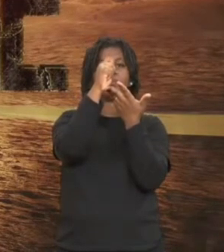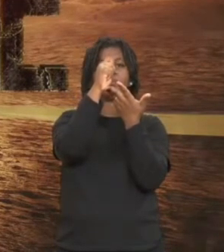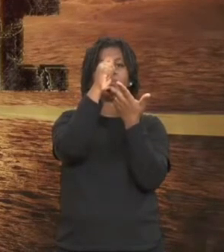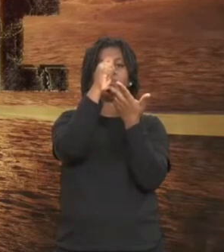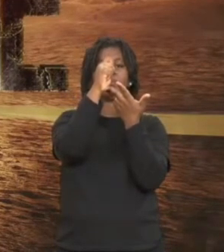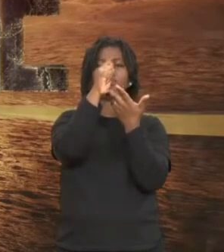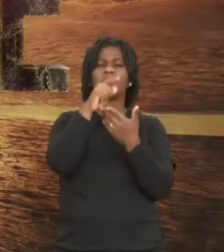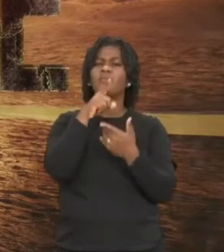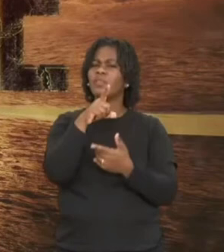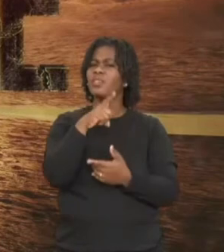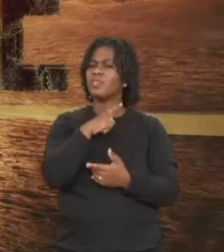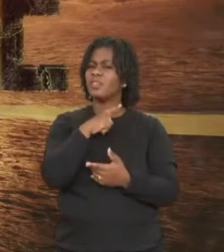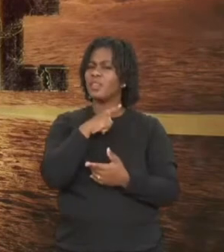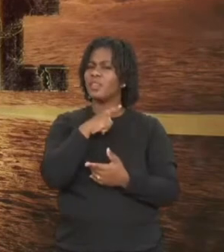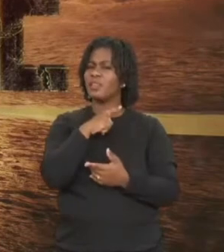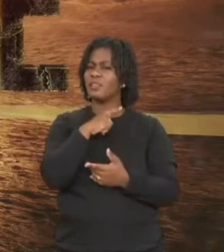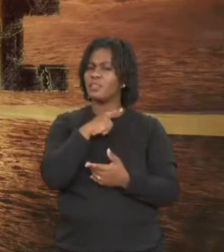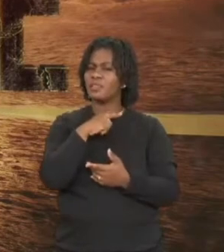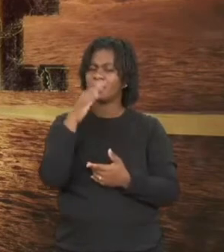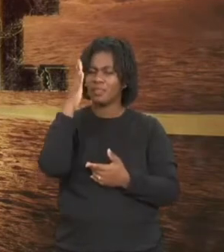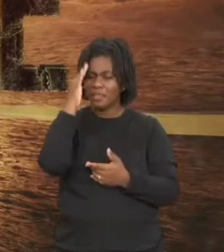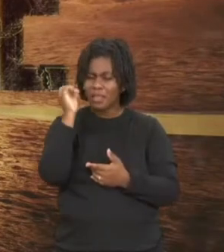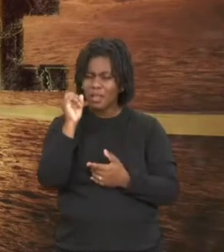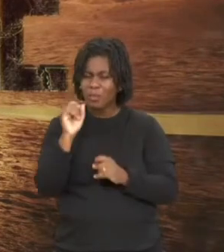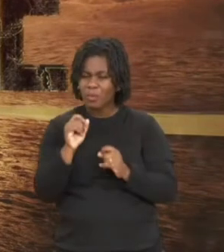Você tem consciência do que ele fez?